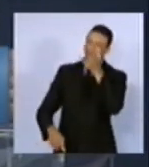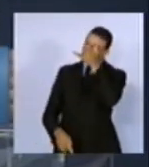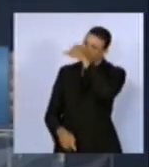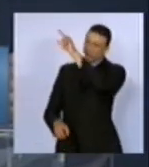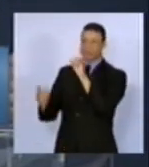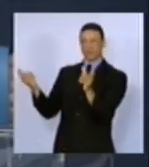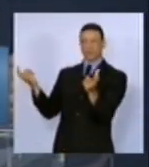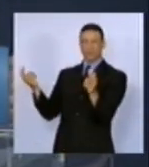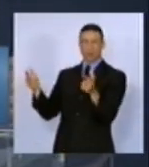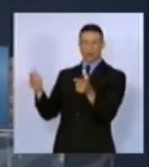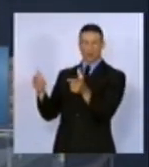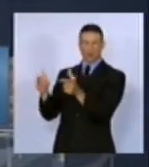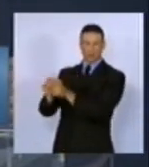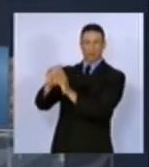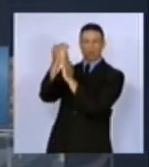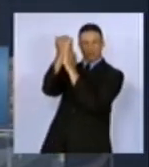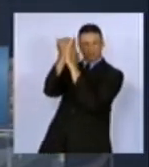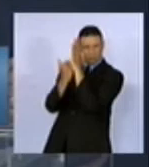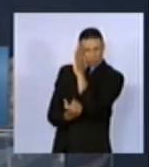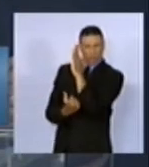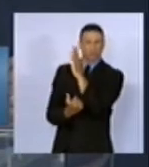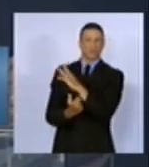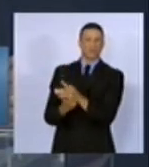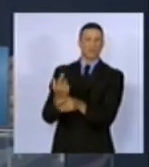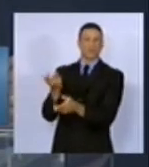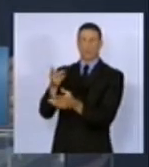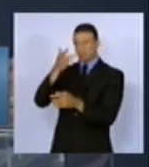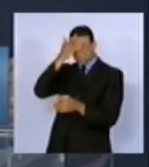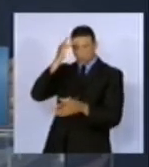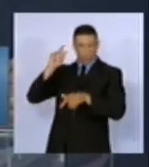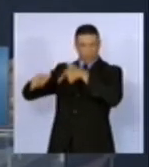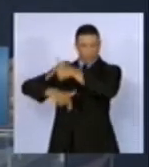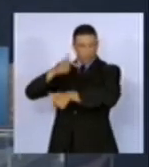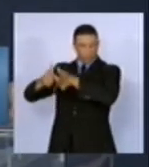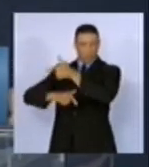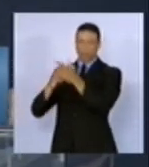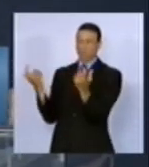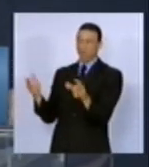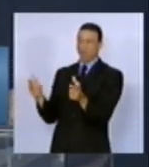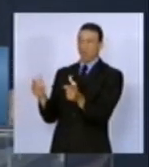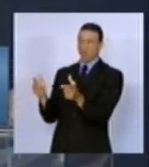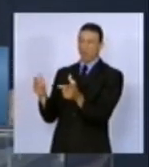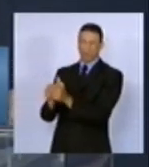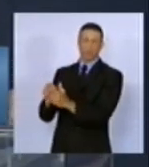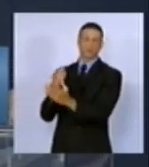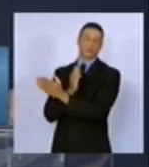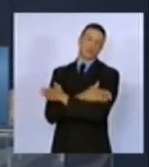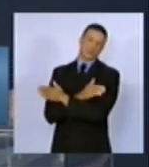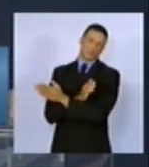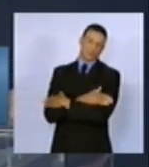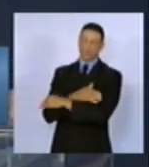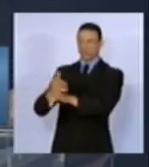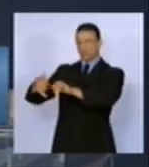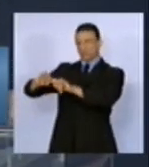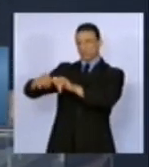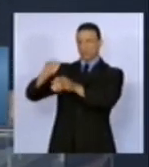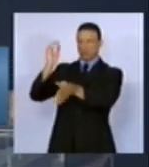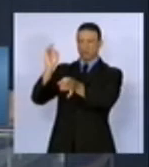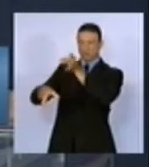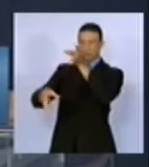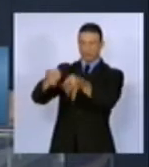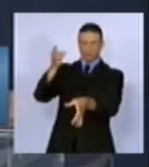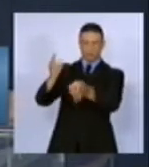reduzirá em 218 mil o nome de postos de trabalho além de extinção de cerca de 22 mil pequenos proprietários